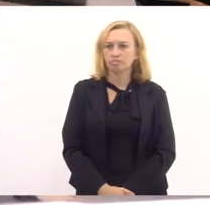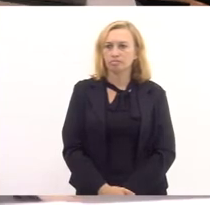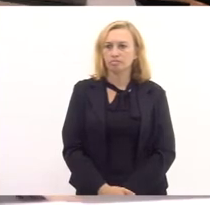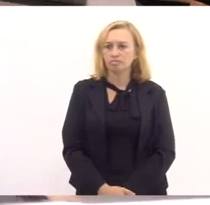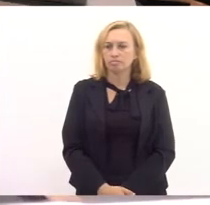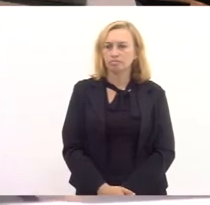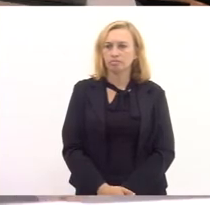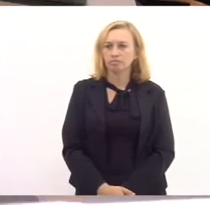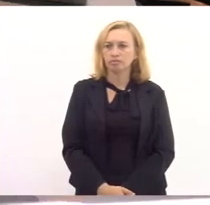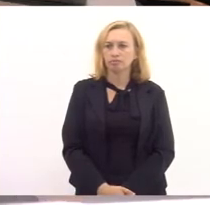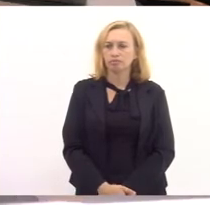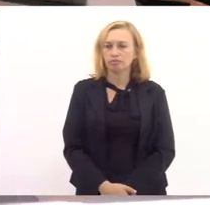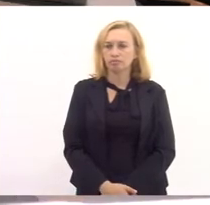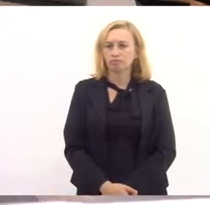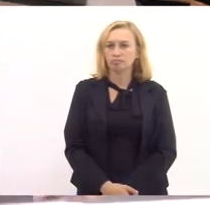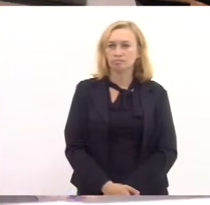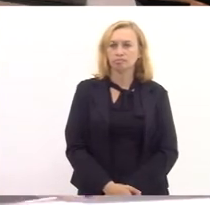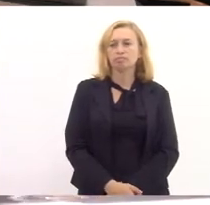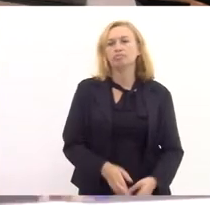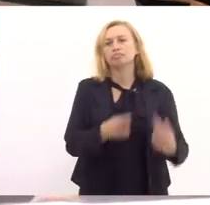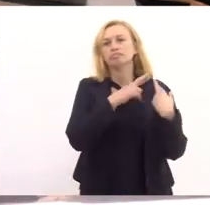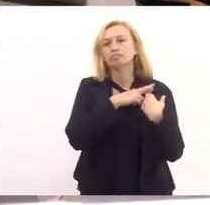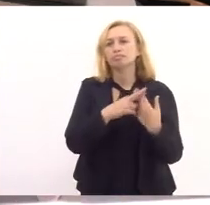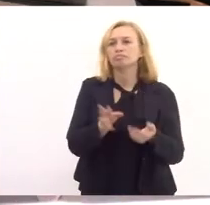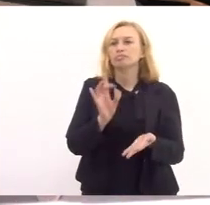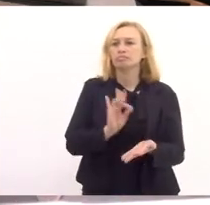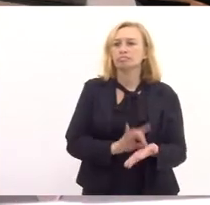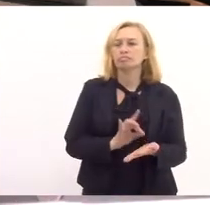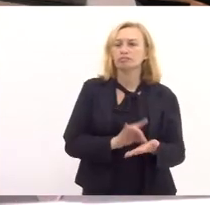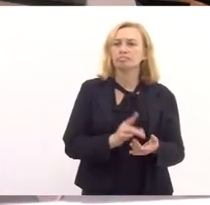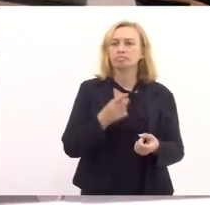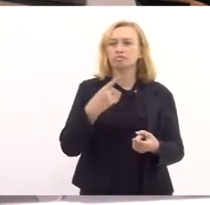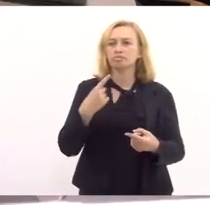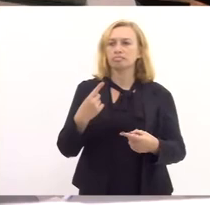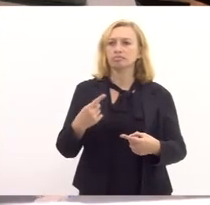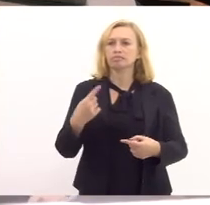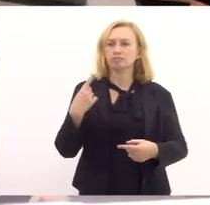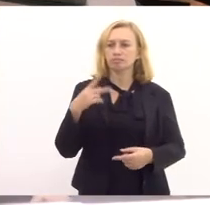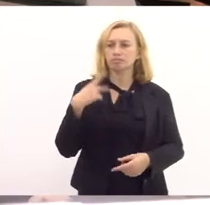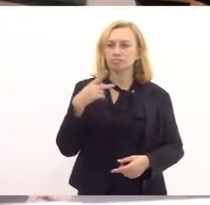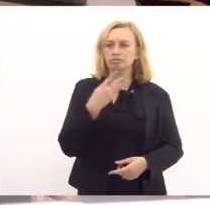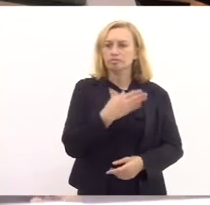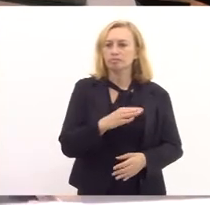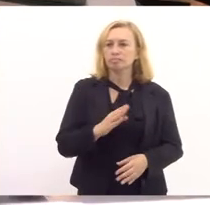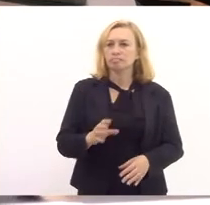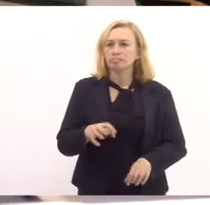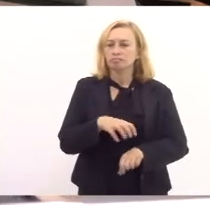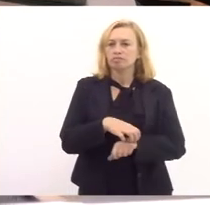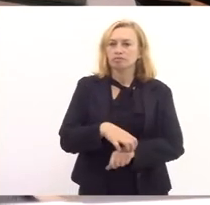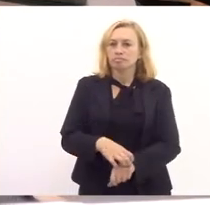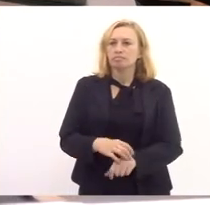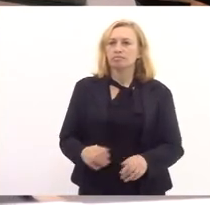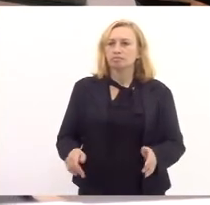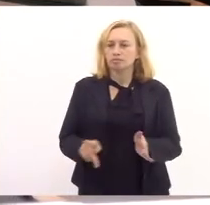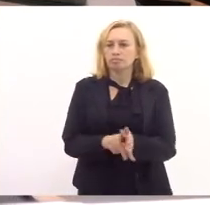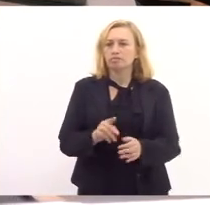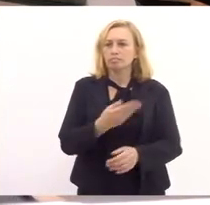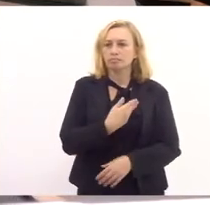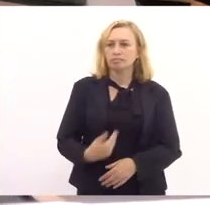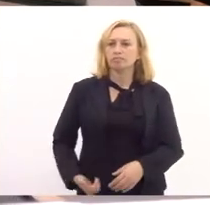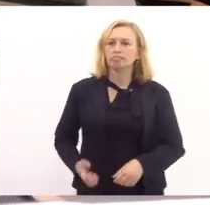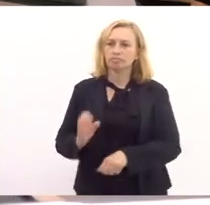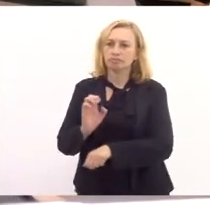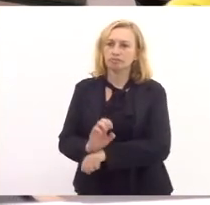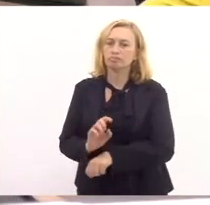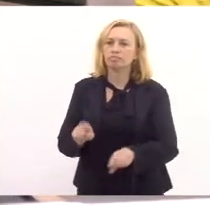deputado. A responsabilidade, na verdade, a política de transportes é a responsabilidade do governo do Estado e da Secretaria de